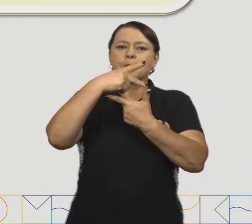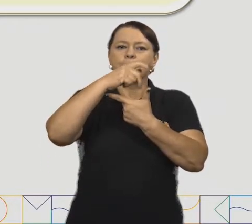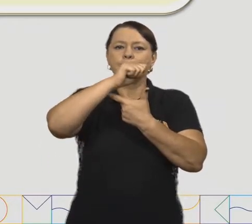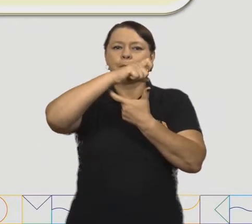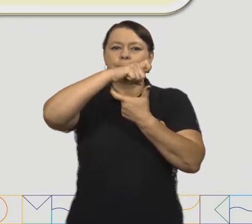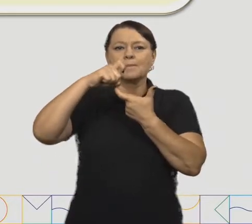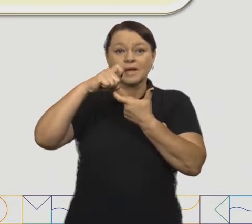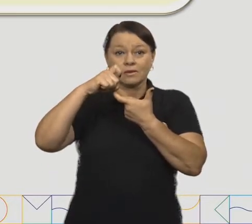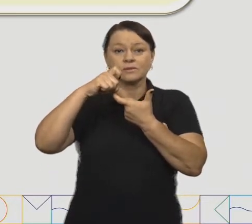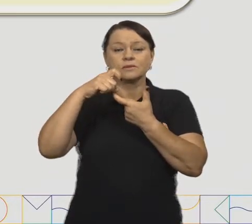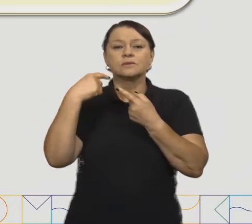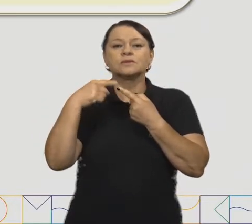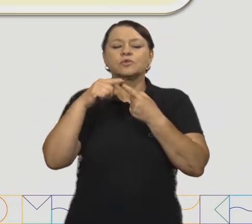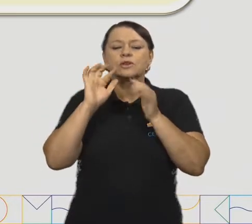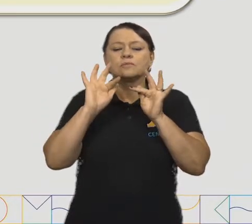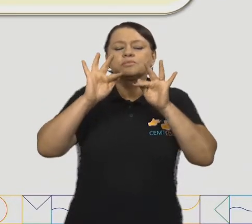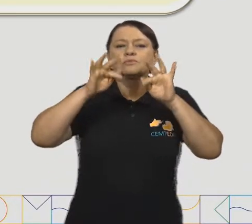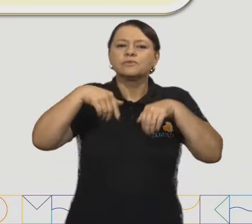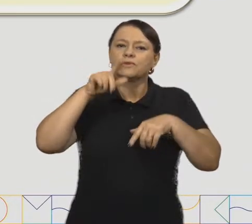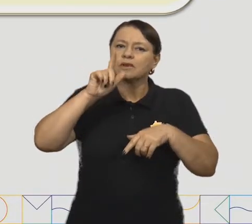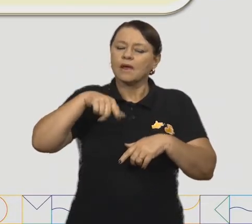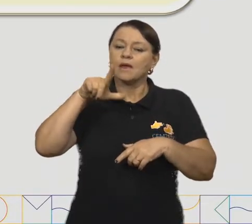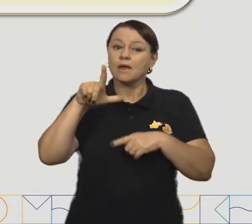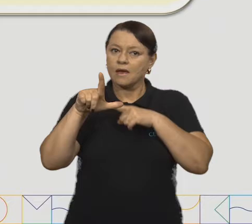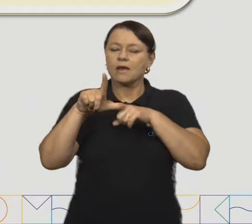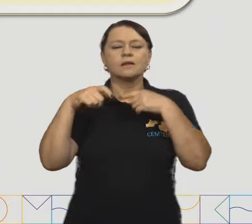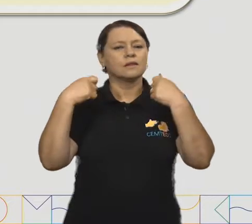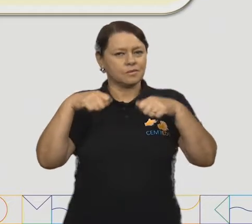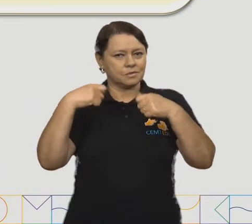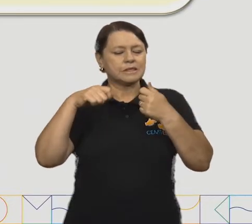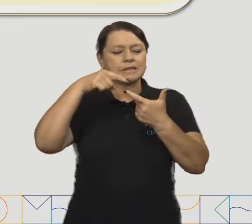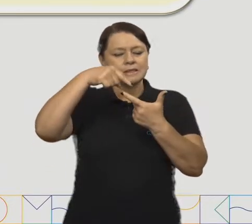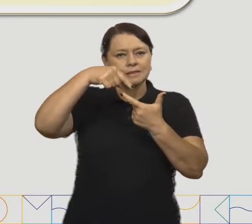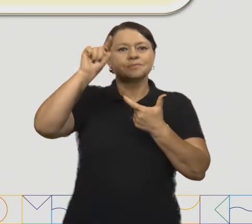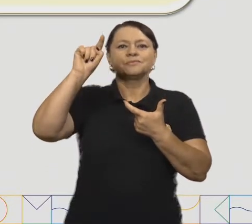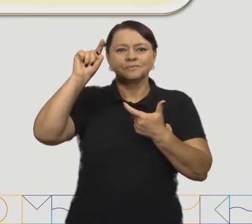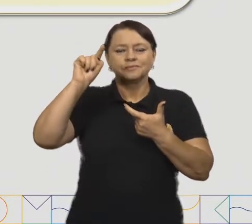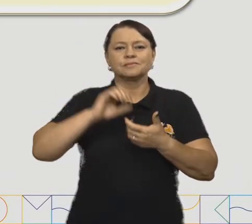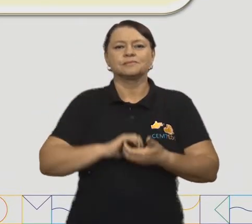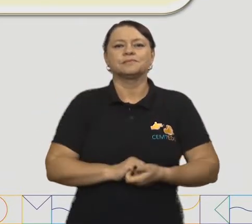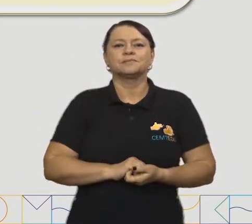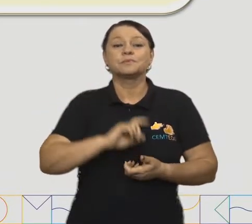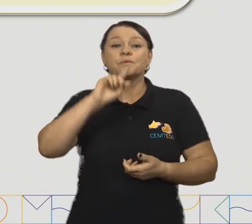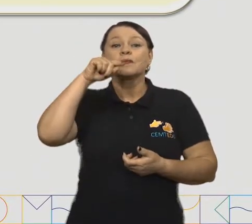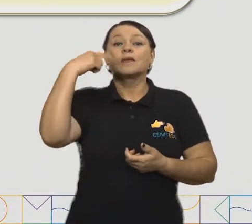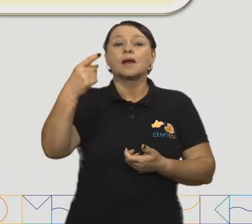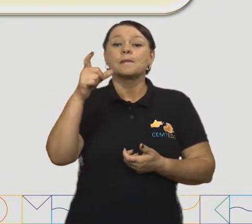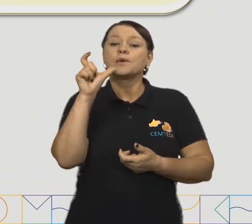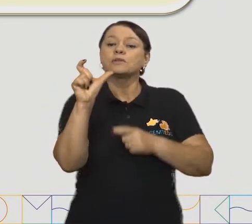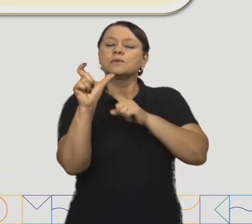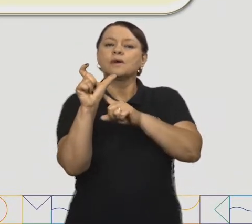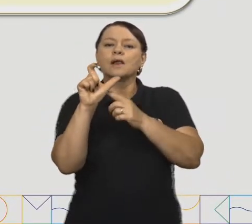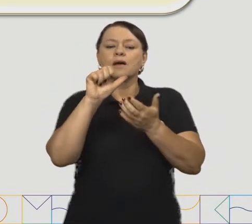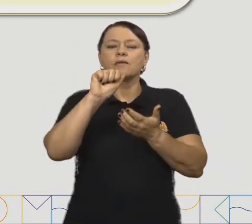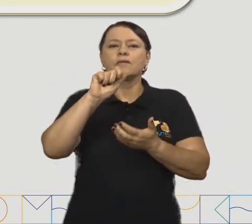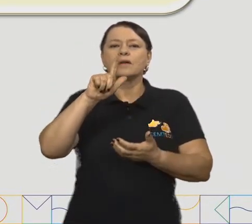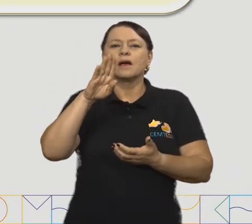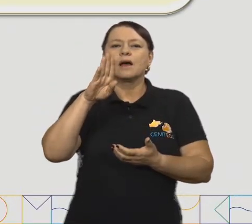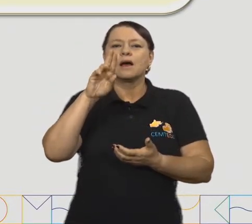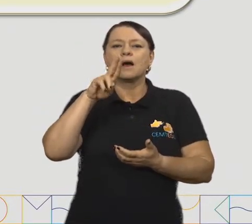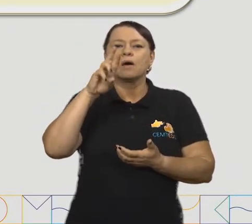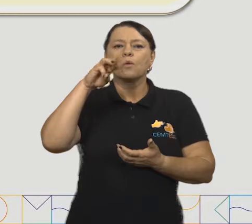as palavras paroxítonas. Quando elas terminarem em R,